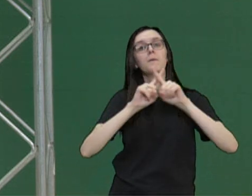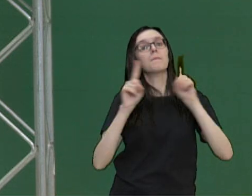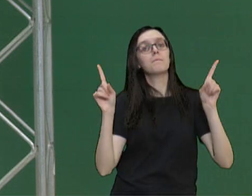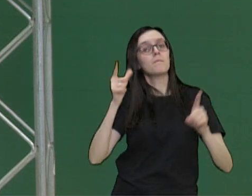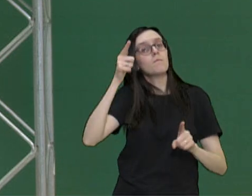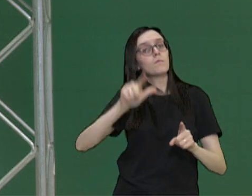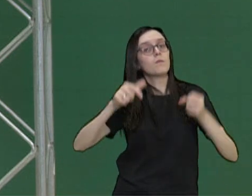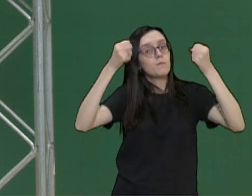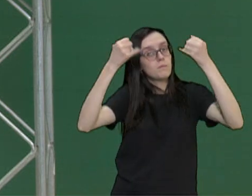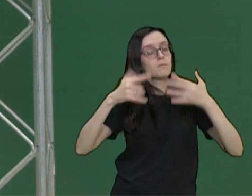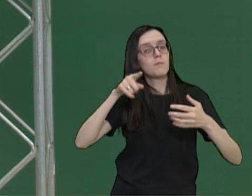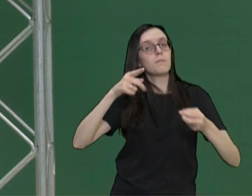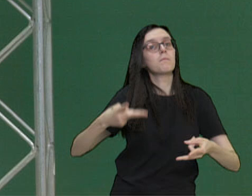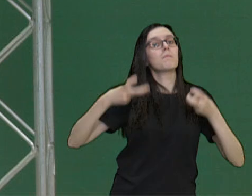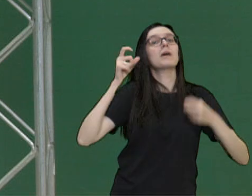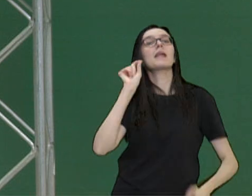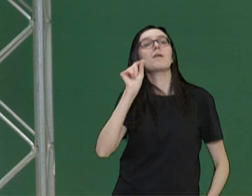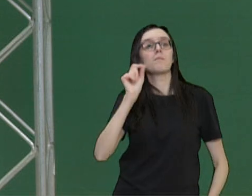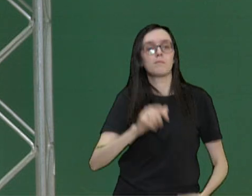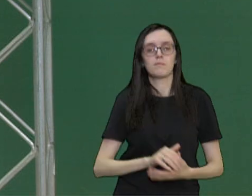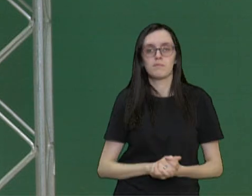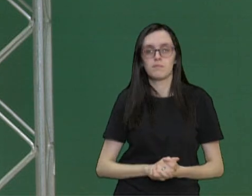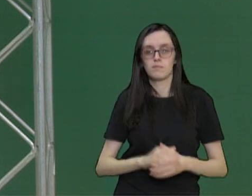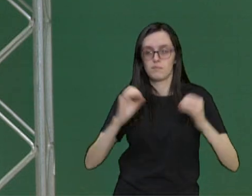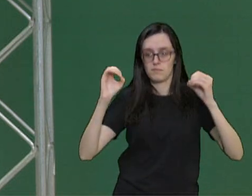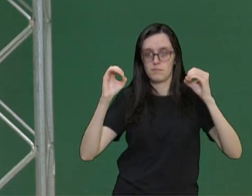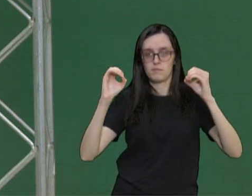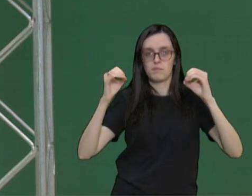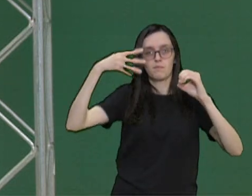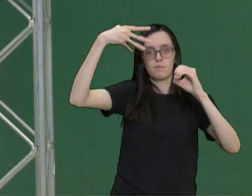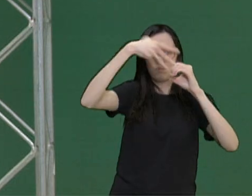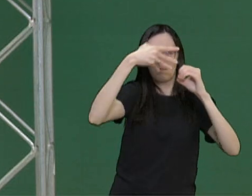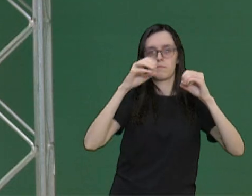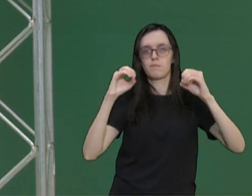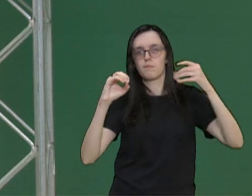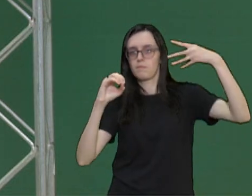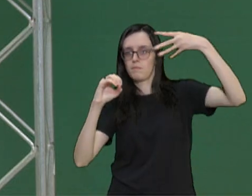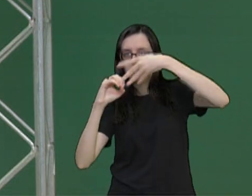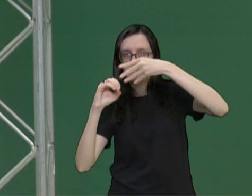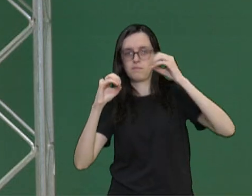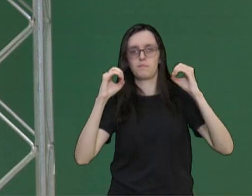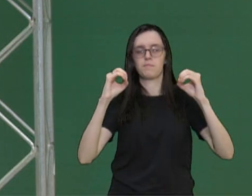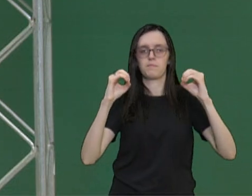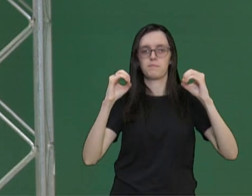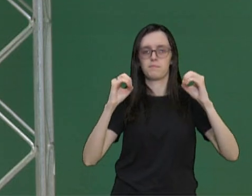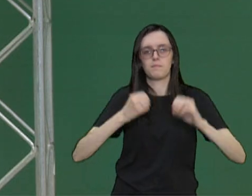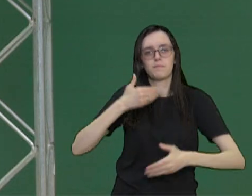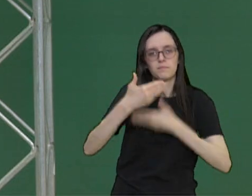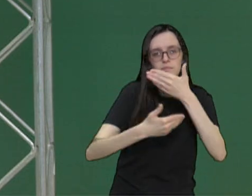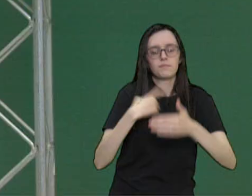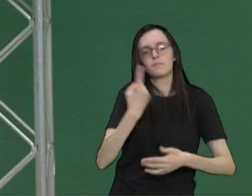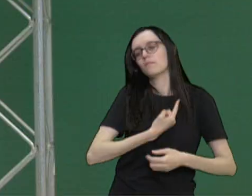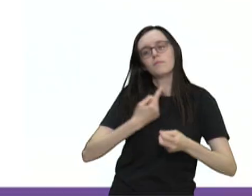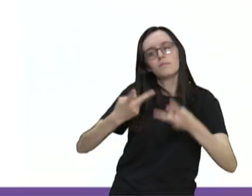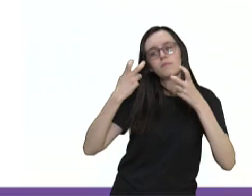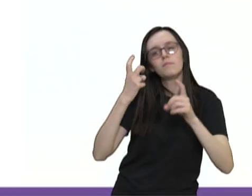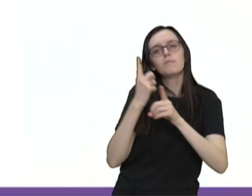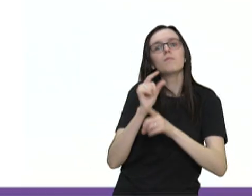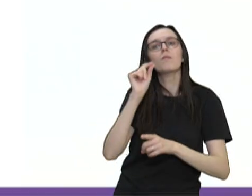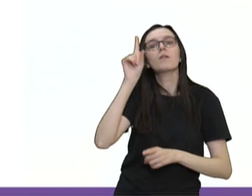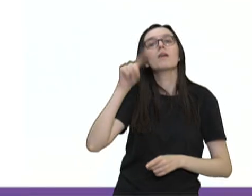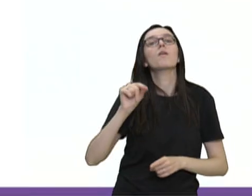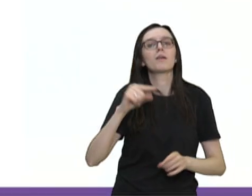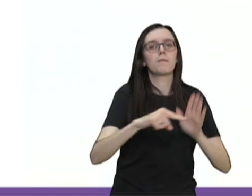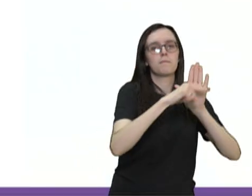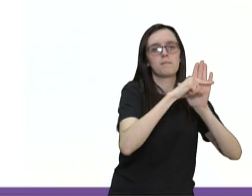novo percebam que as linhas de campo elétrico entram nas cargas elétricas. Então avançando, veja que ali você vai ter dois